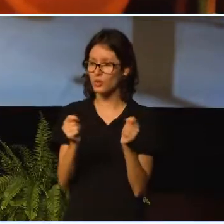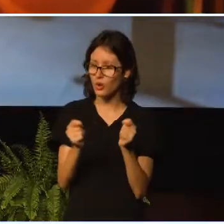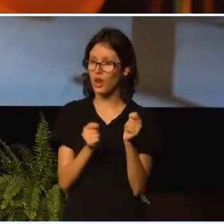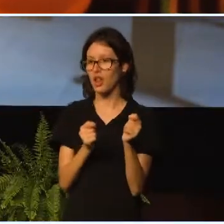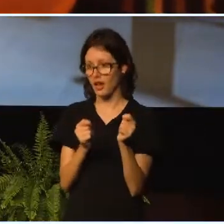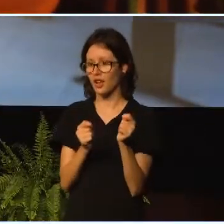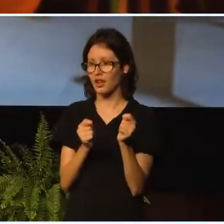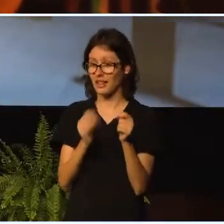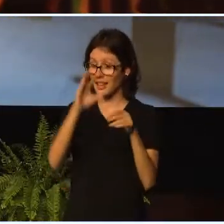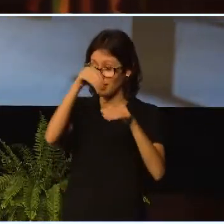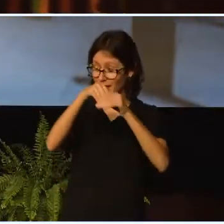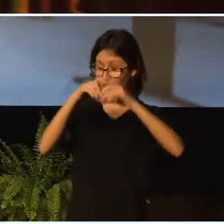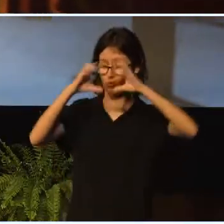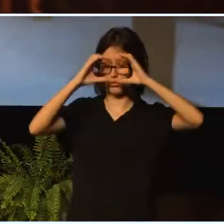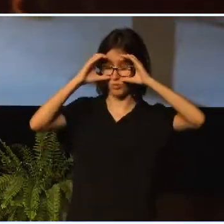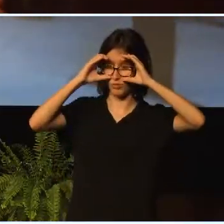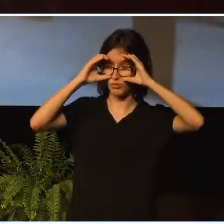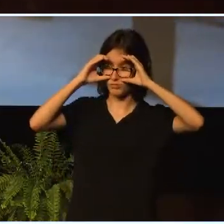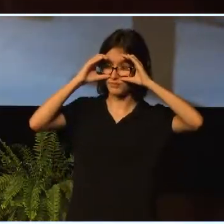dentro da realidade virtual.